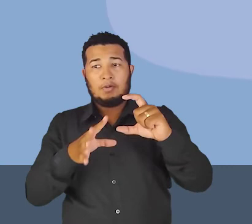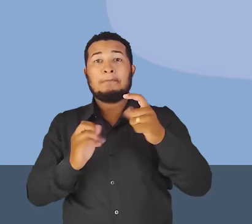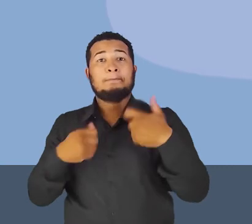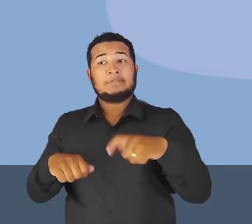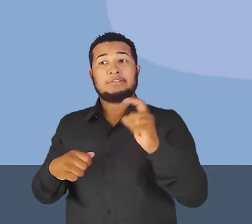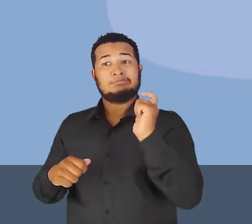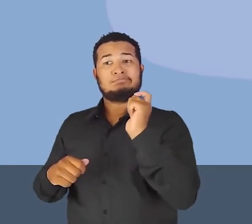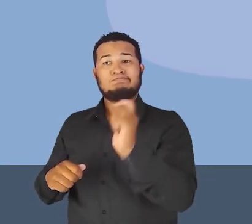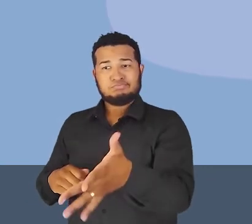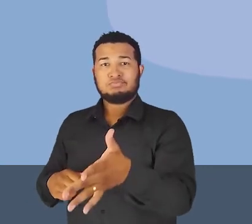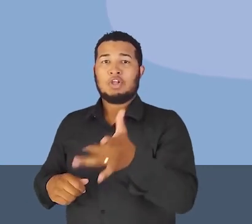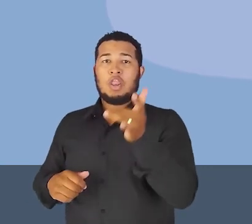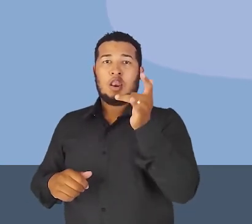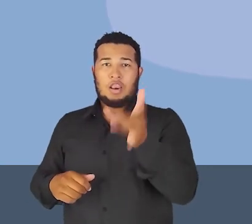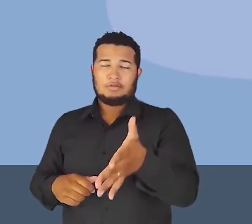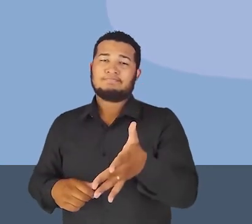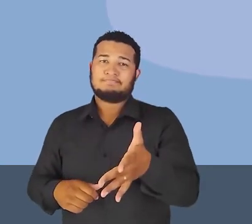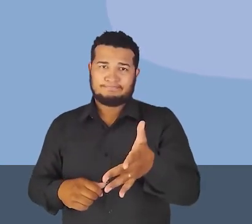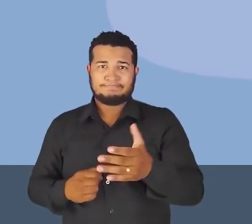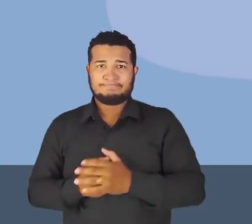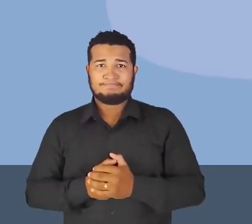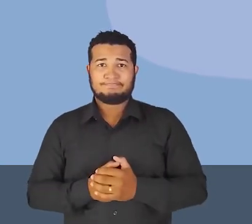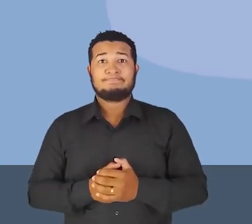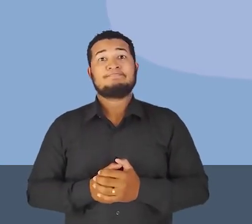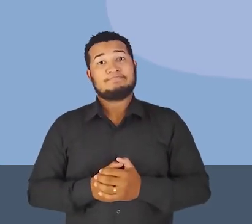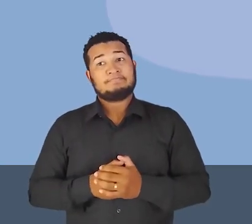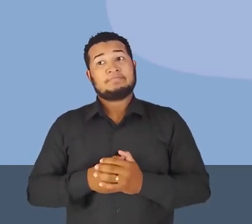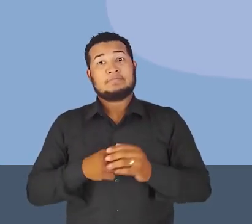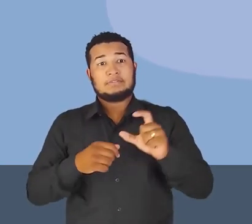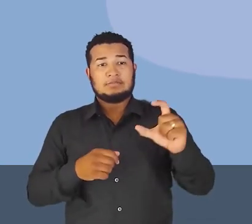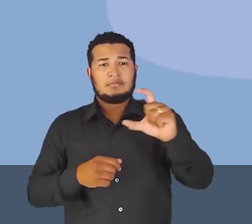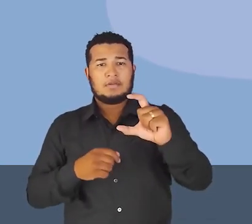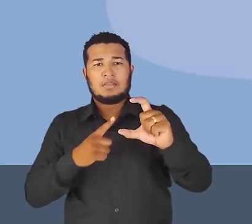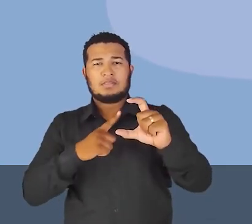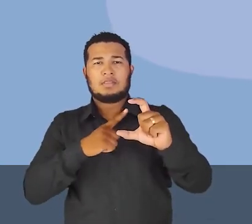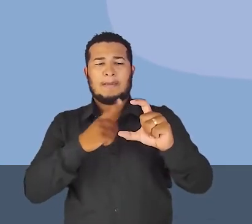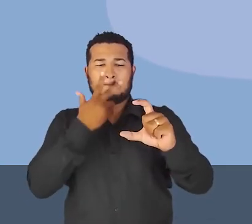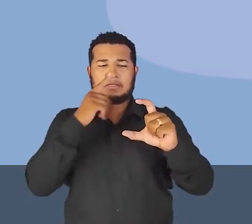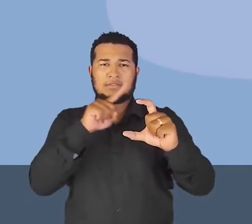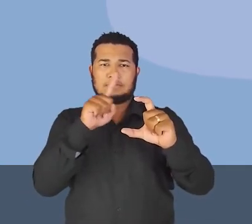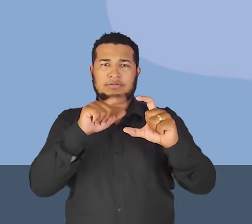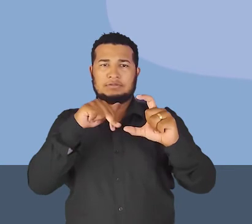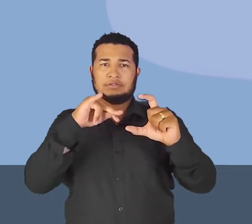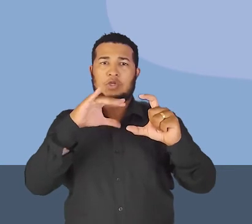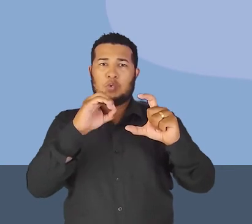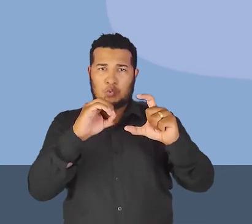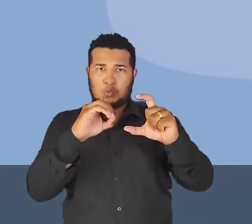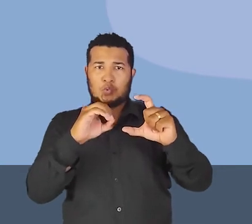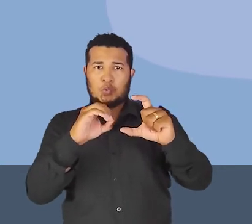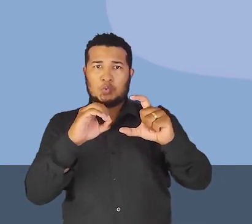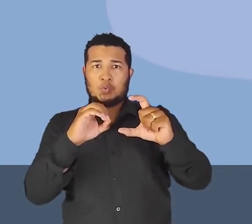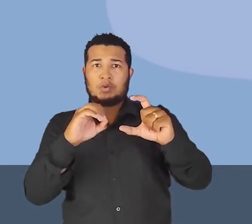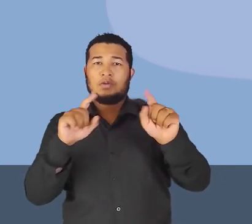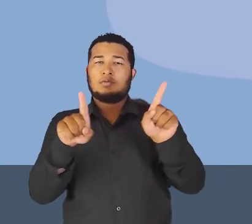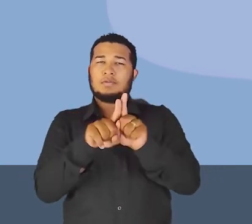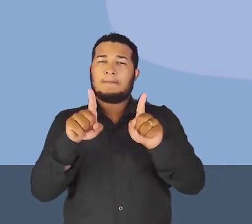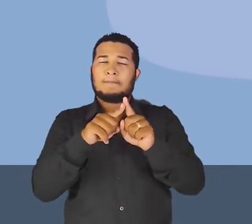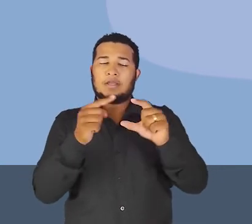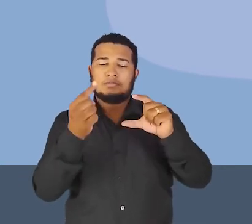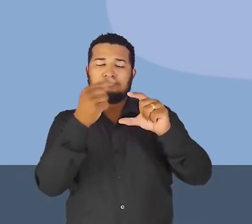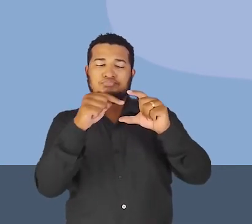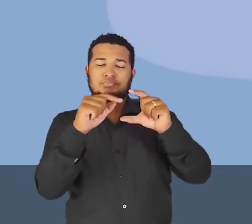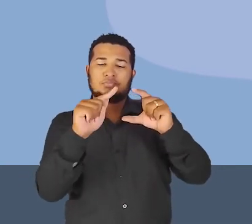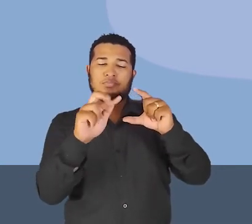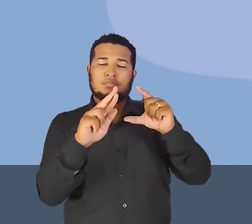se esgotam. Então, a reação ela é irreversível, ela tem um envoltório de zinco, com cátodo, né, de grafite no